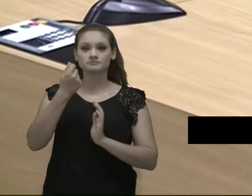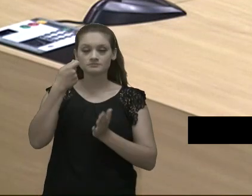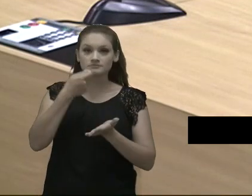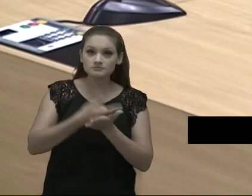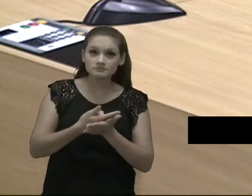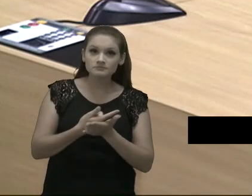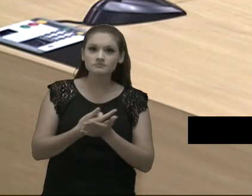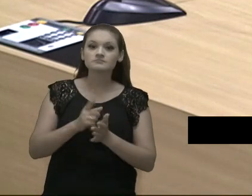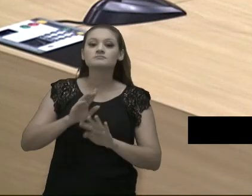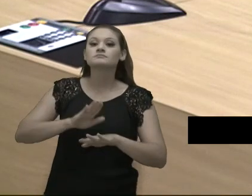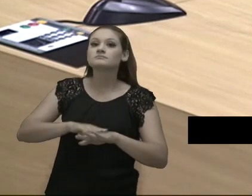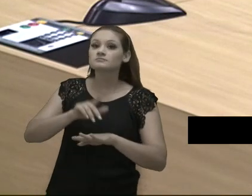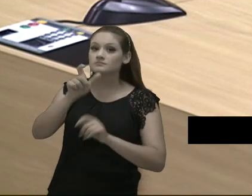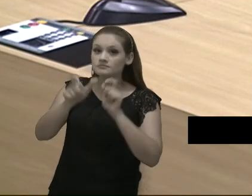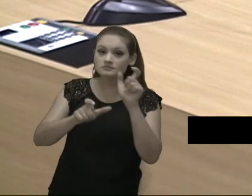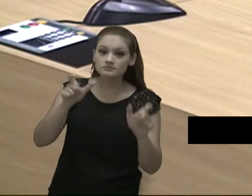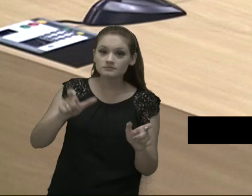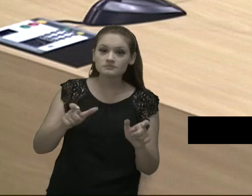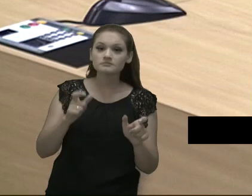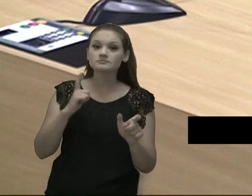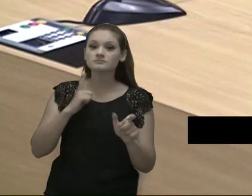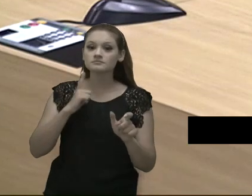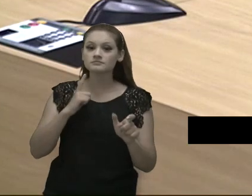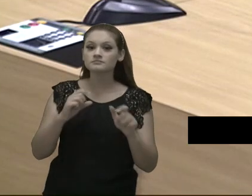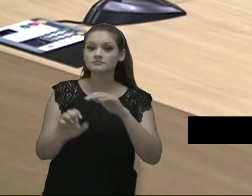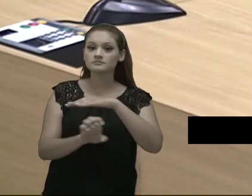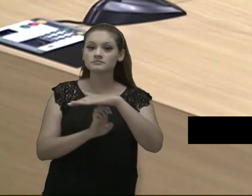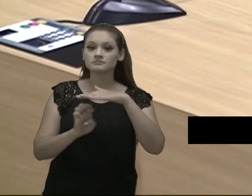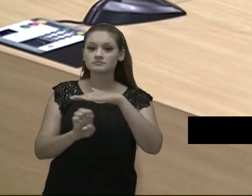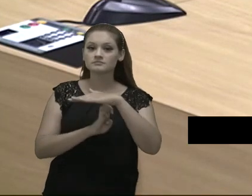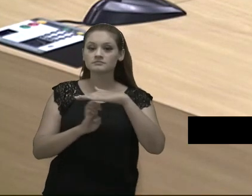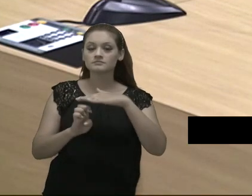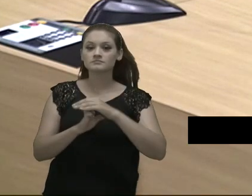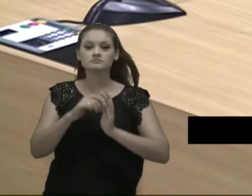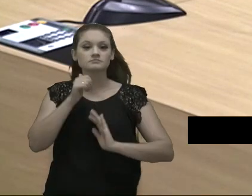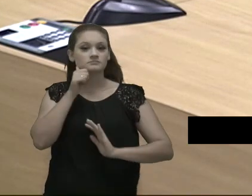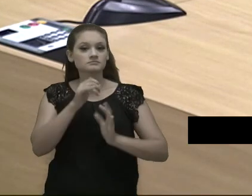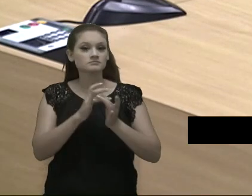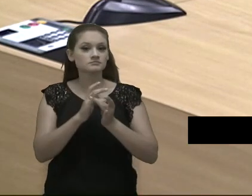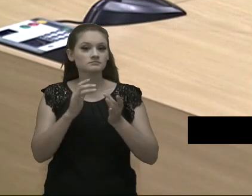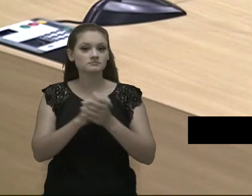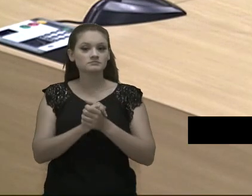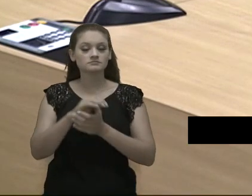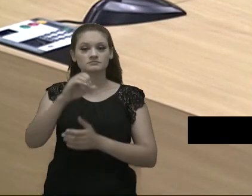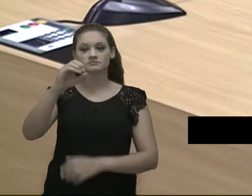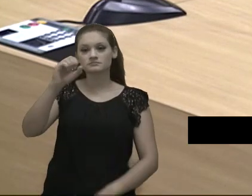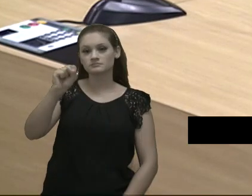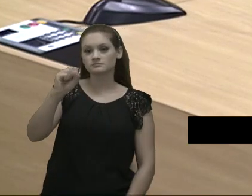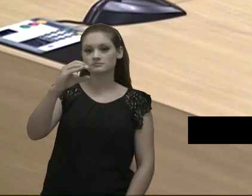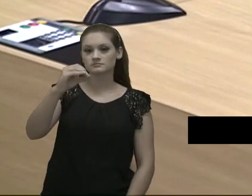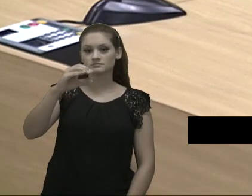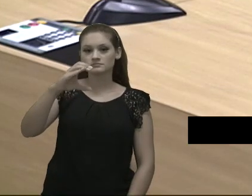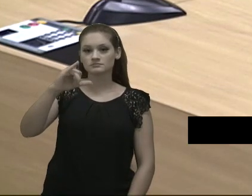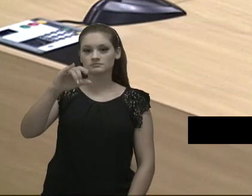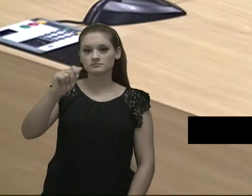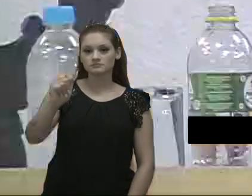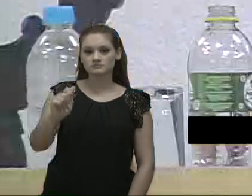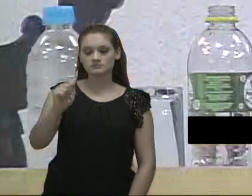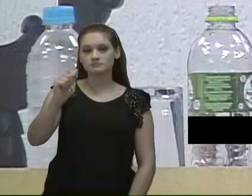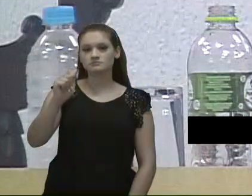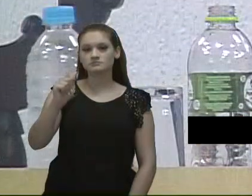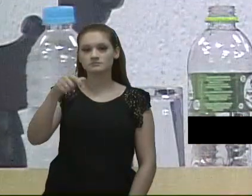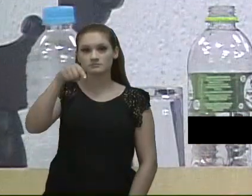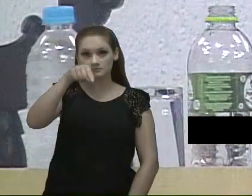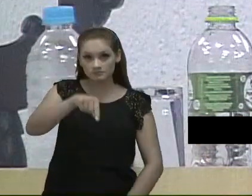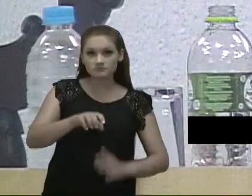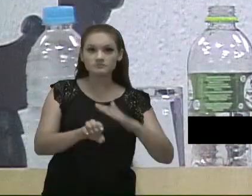Mais alguém da sua família possui alguma empresa? A minha esposa, ela é a minha sócia. Tá. Então, ela é essa sócia, sua sócia